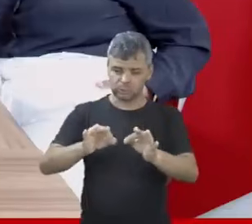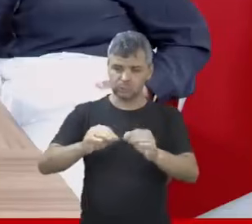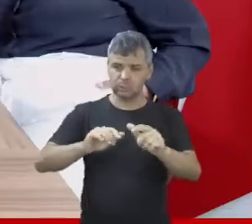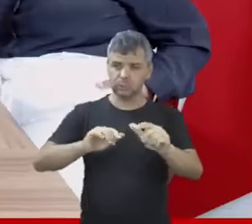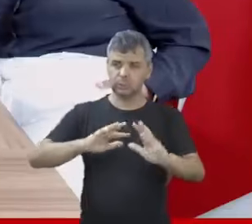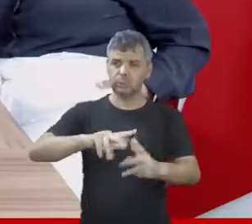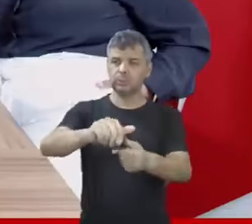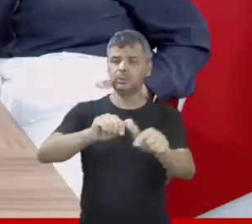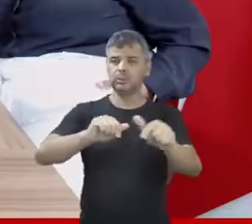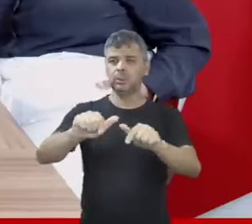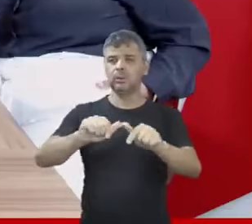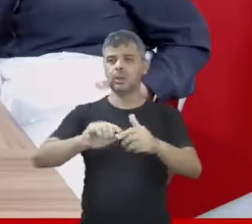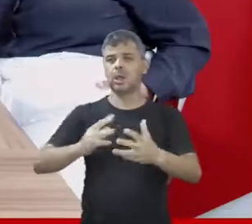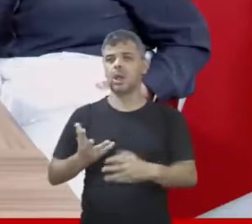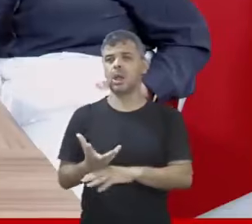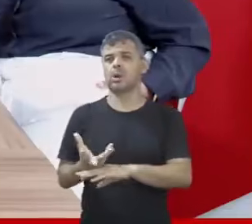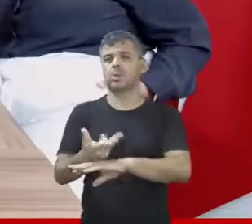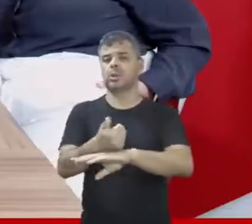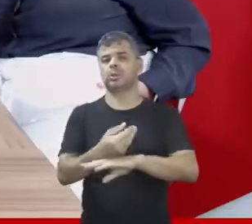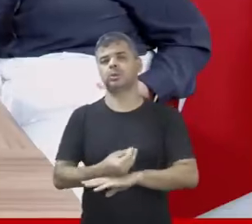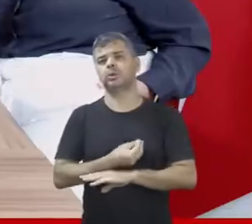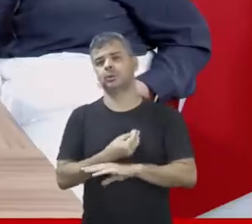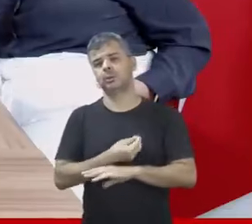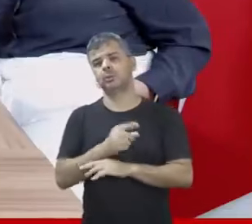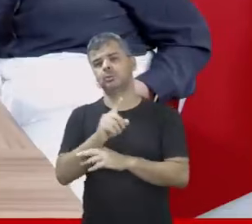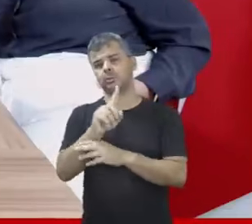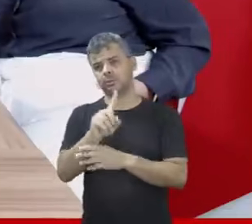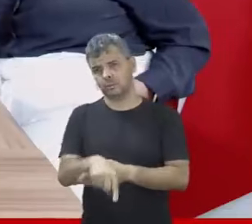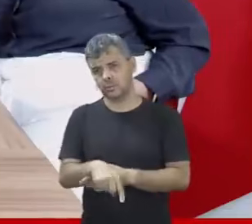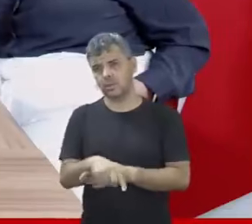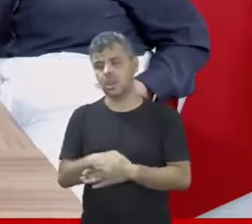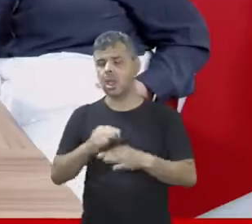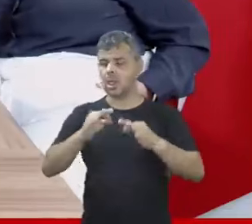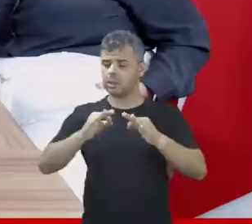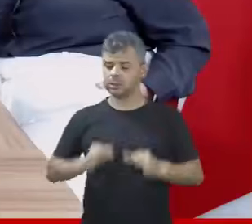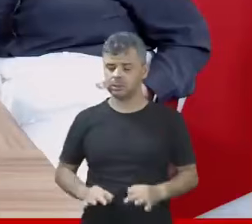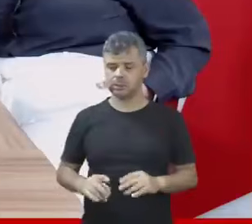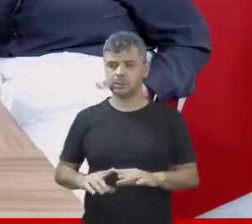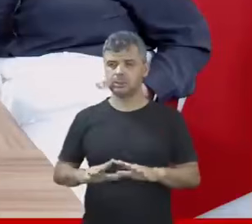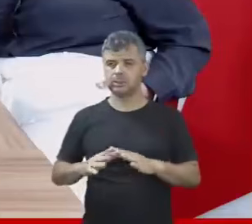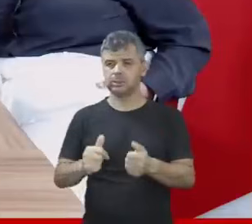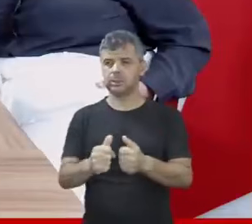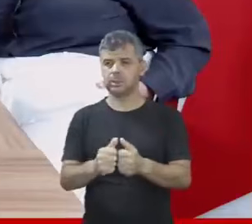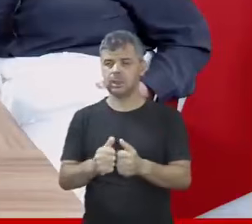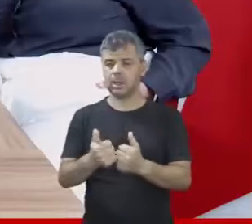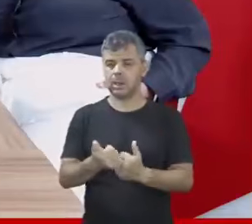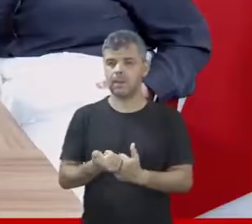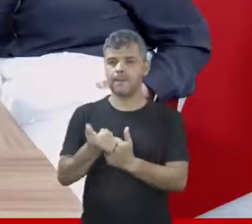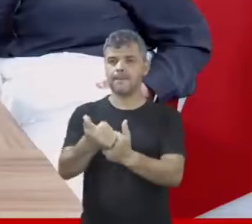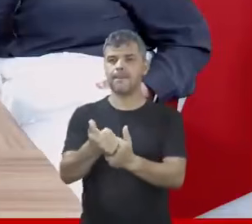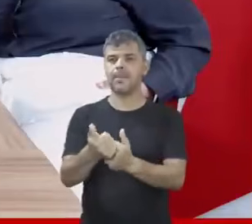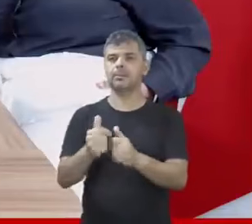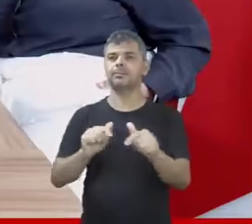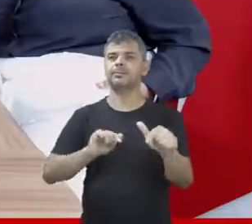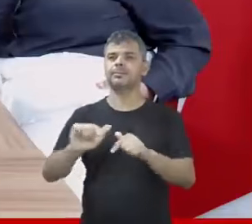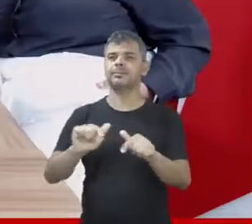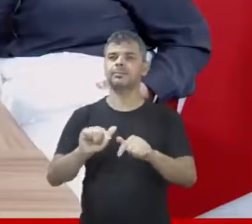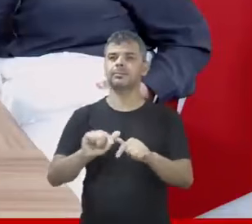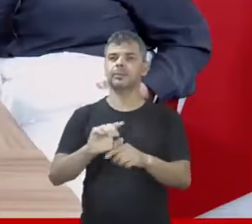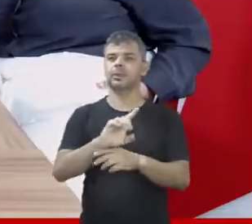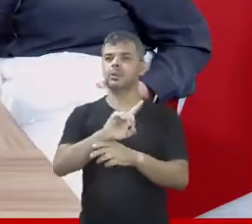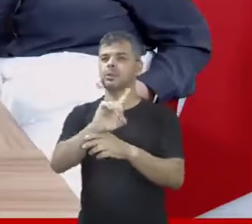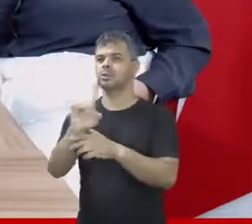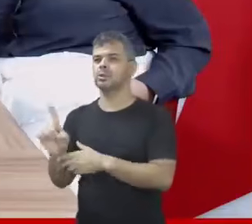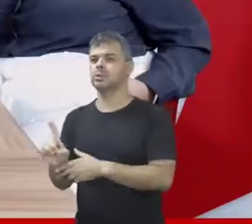e sobre a qualidade de vida, né, que a gente já falou aqui, a dignidade, e que isso possa, né, funcionar todos os dias no